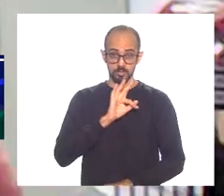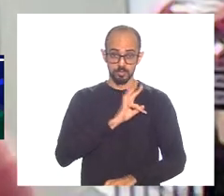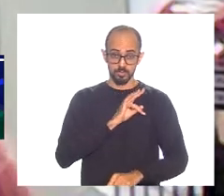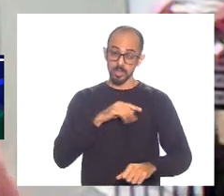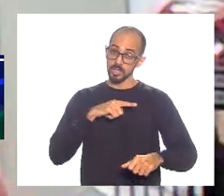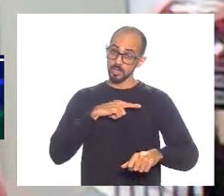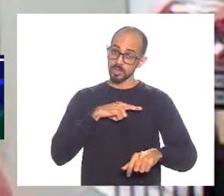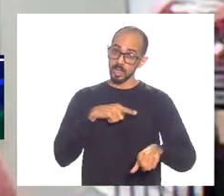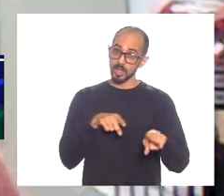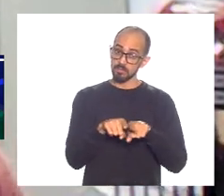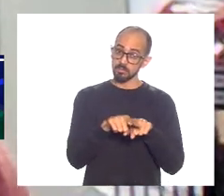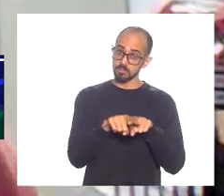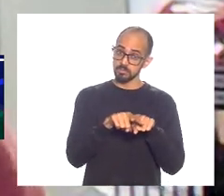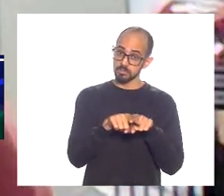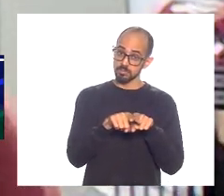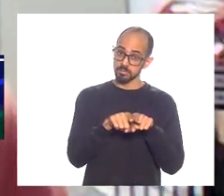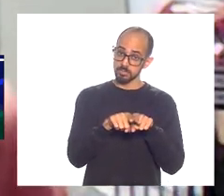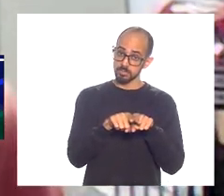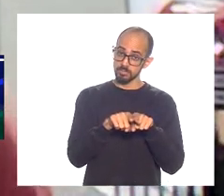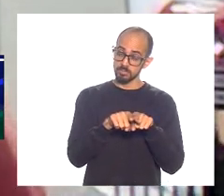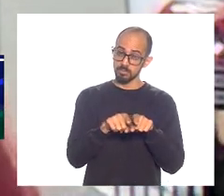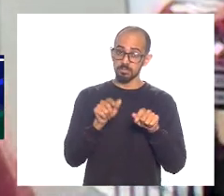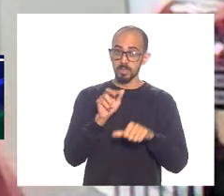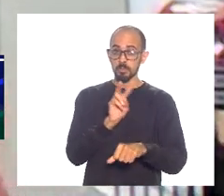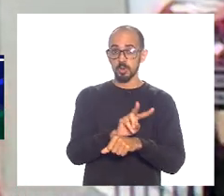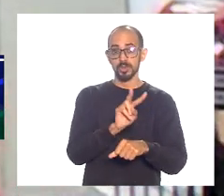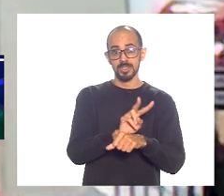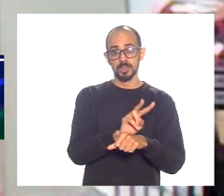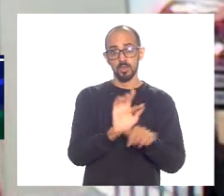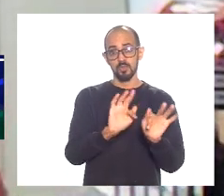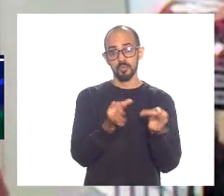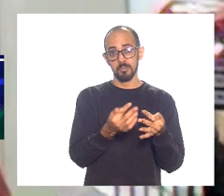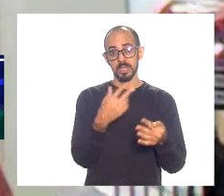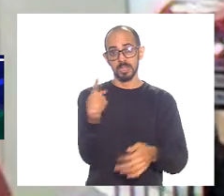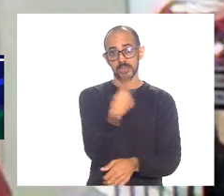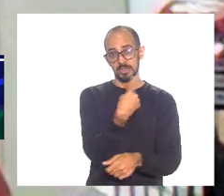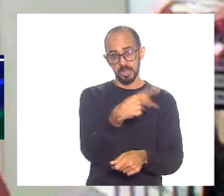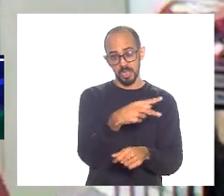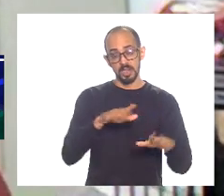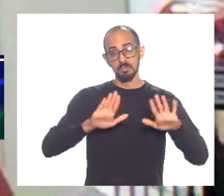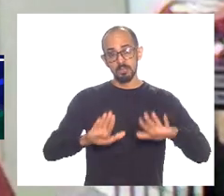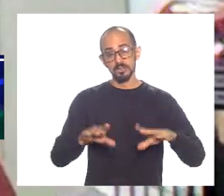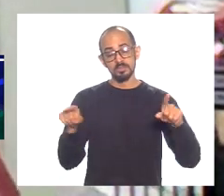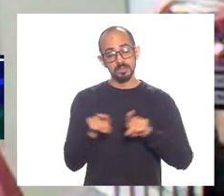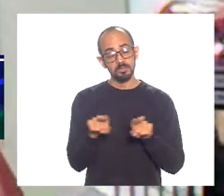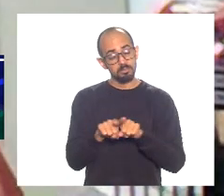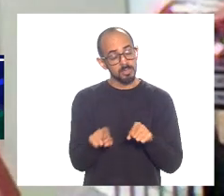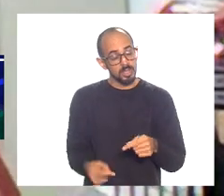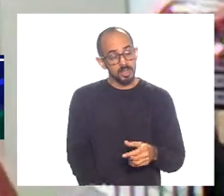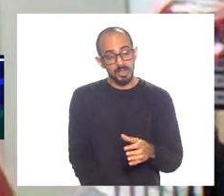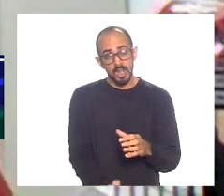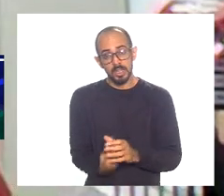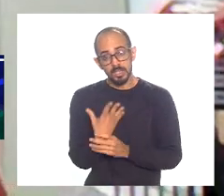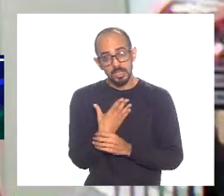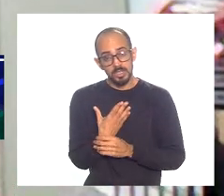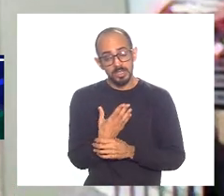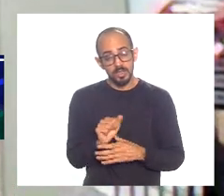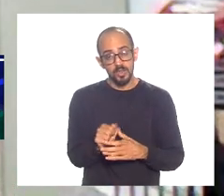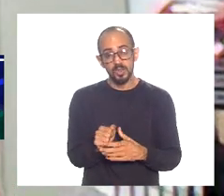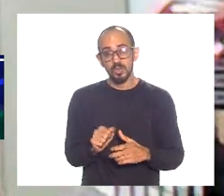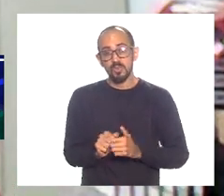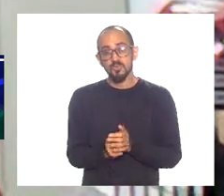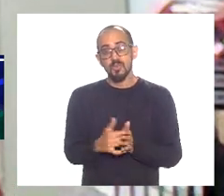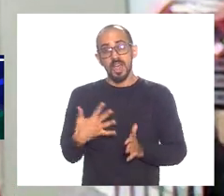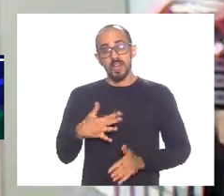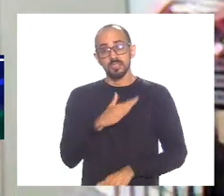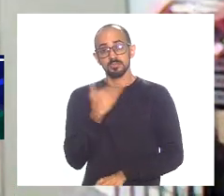para proteger a família do presidente da República, como ele está ajudando a produzir uma quantidade de mortes com essa